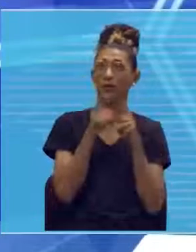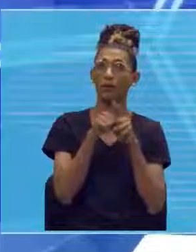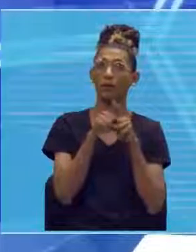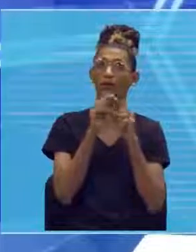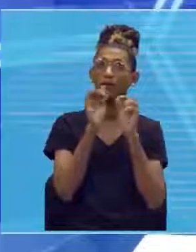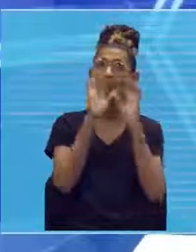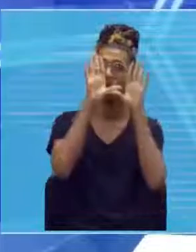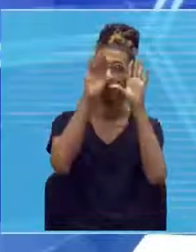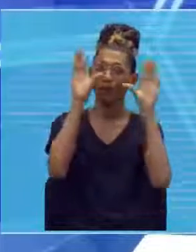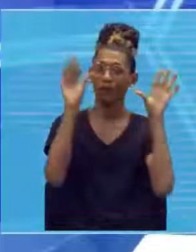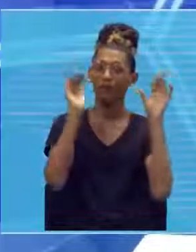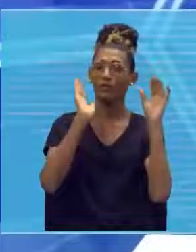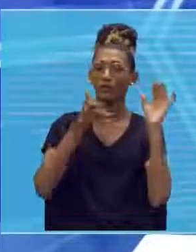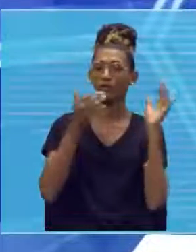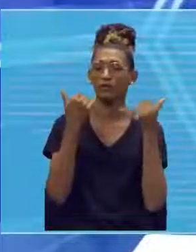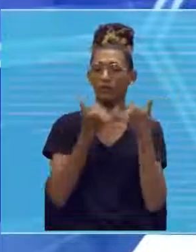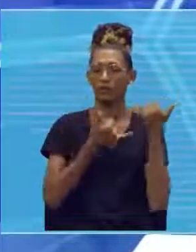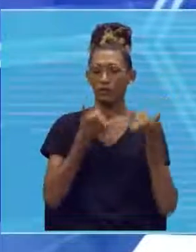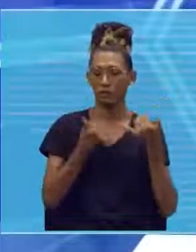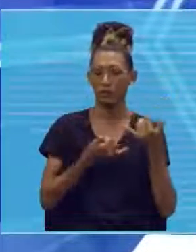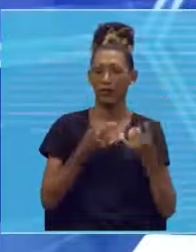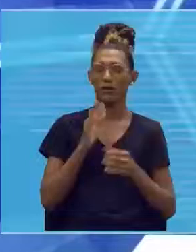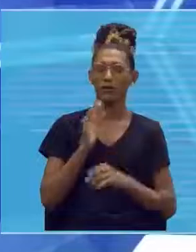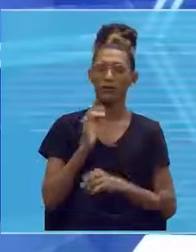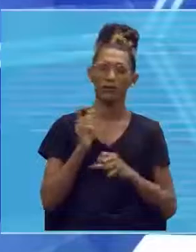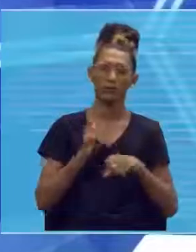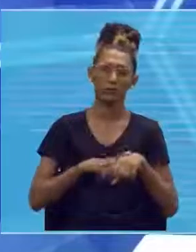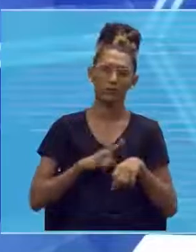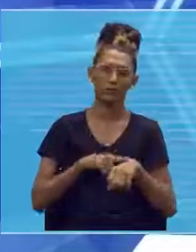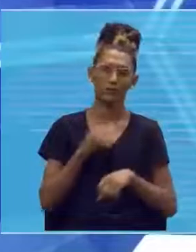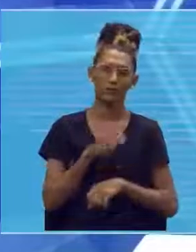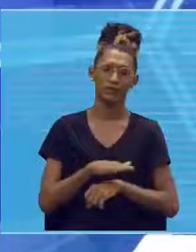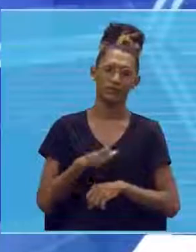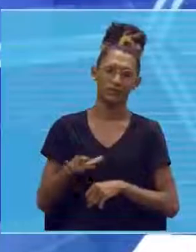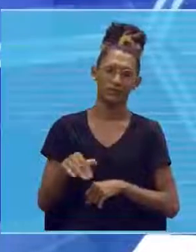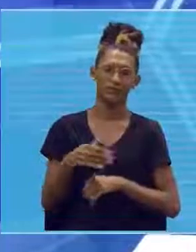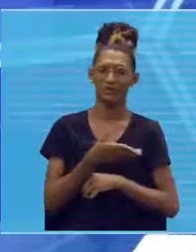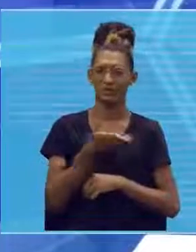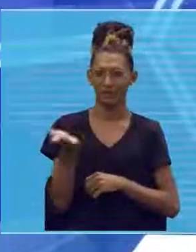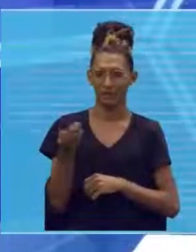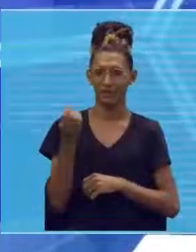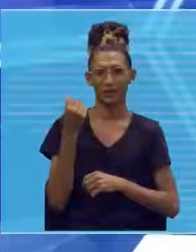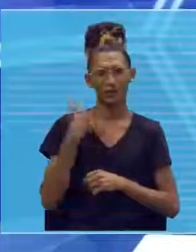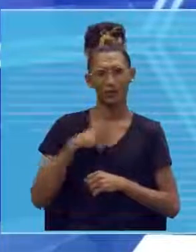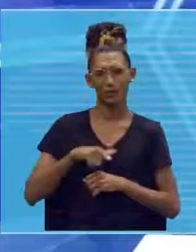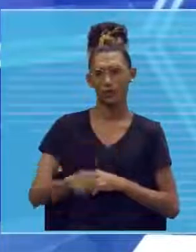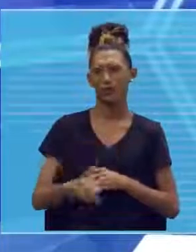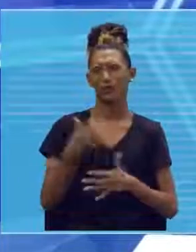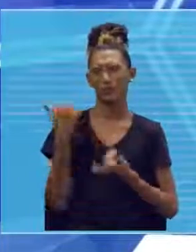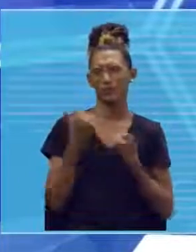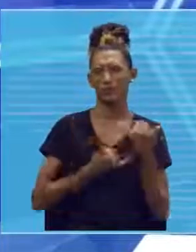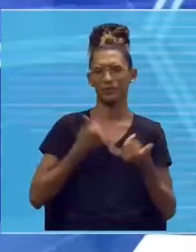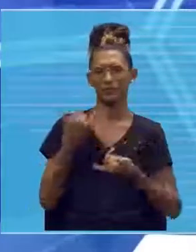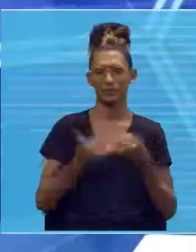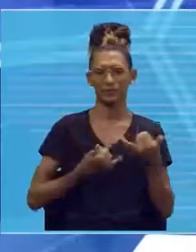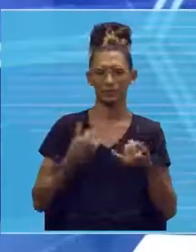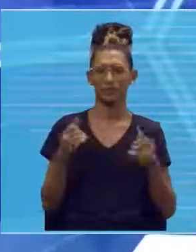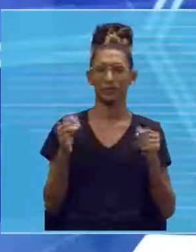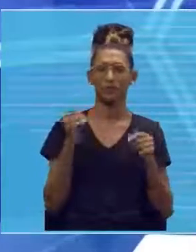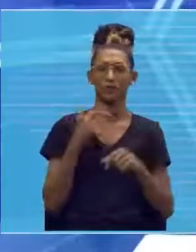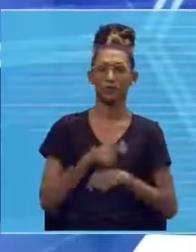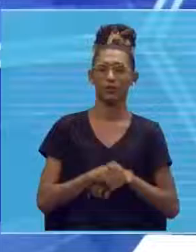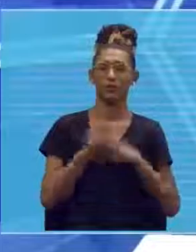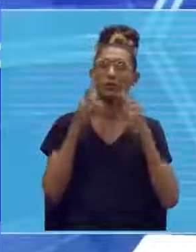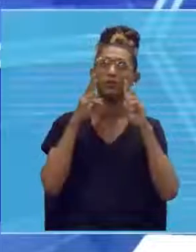já brincou com isso quando criança né E vocês que por favor continue brincando né continuem olhando